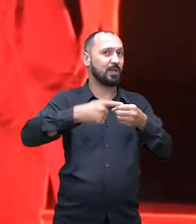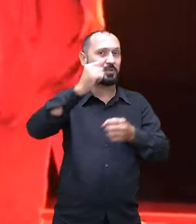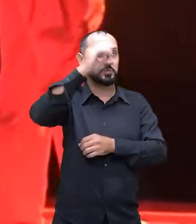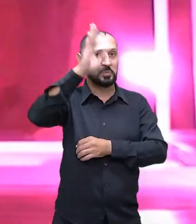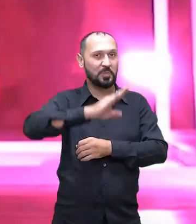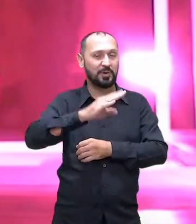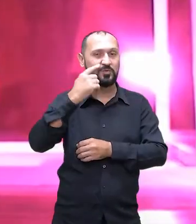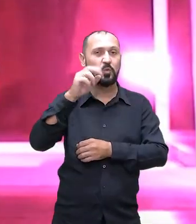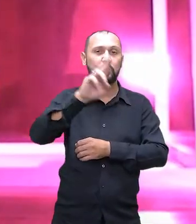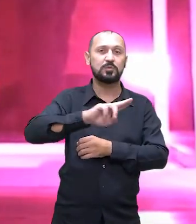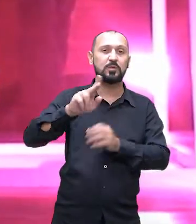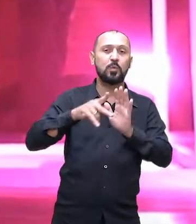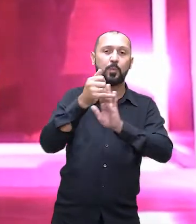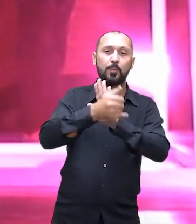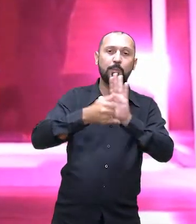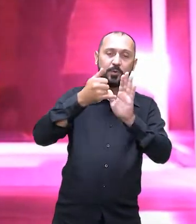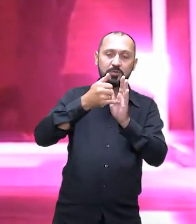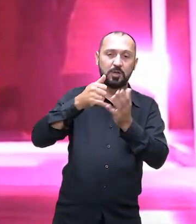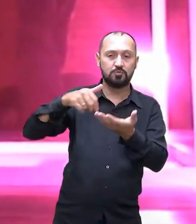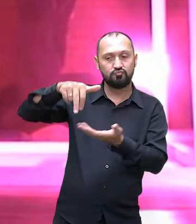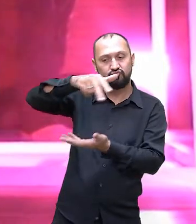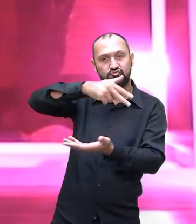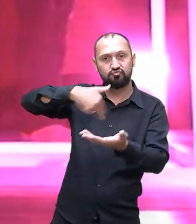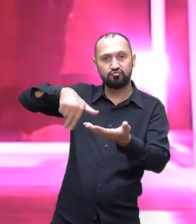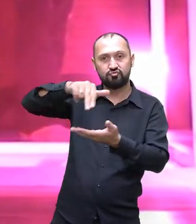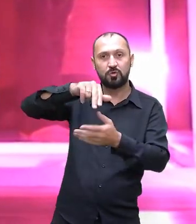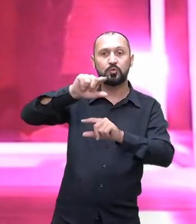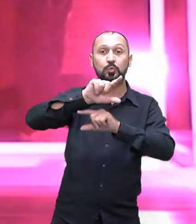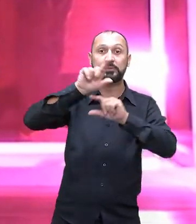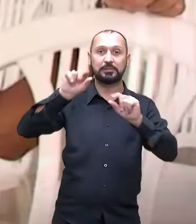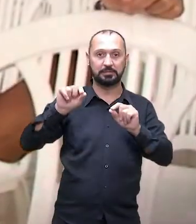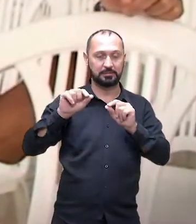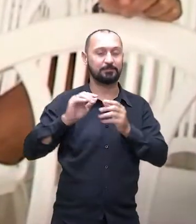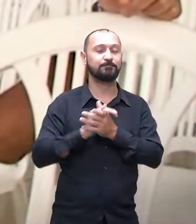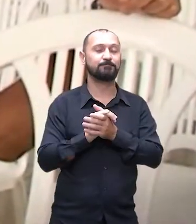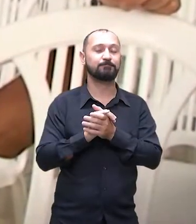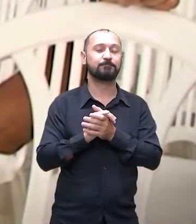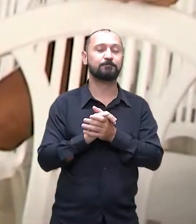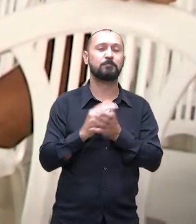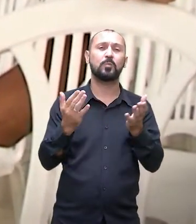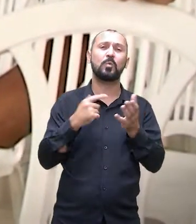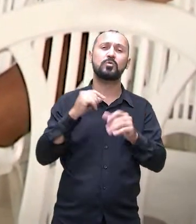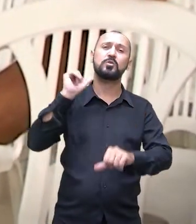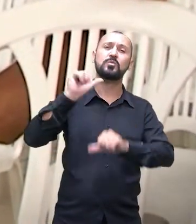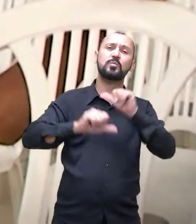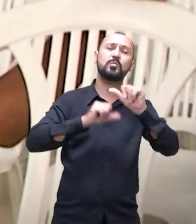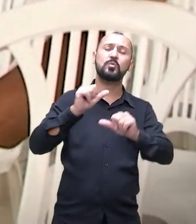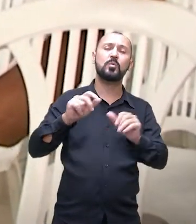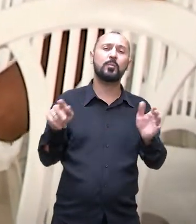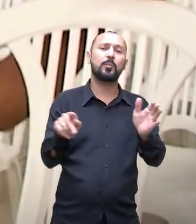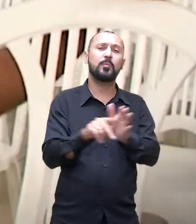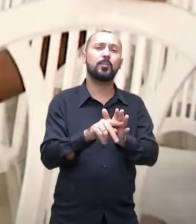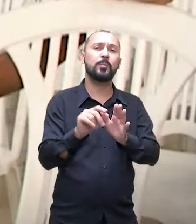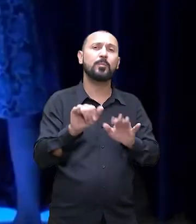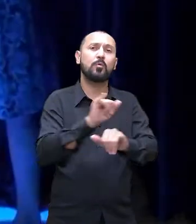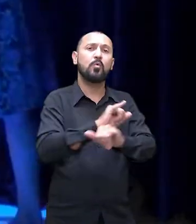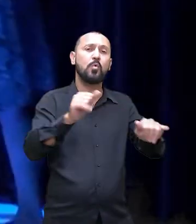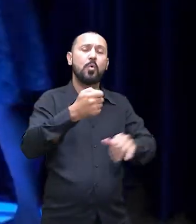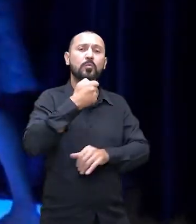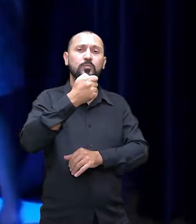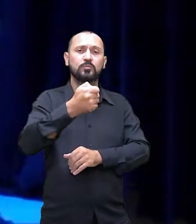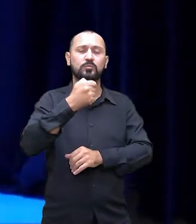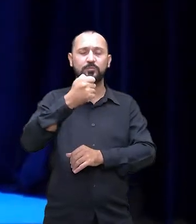brasileiras por meio do projeto Palco Giratório do Sesc. A turnê se transformou no documentário Ginga